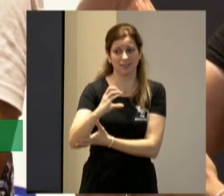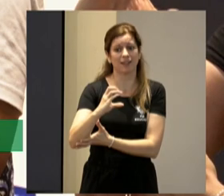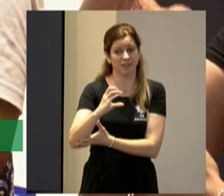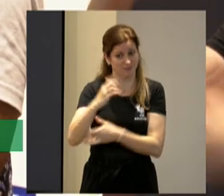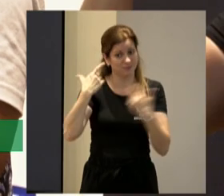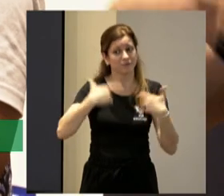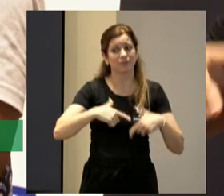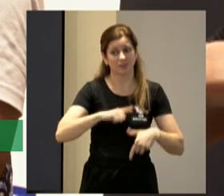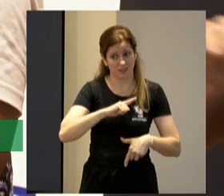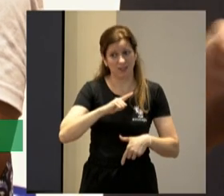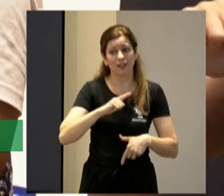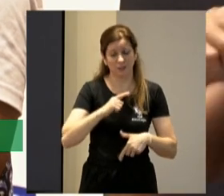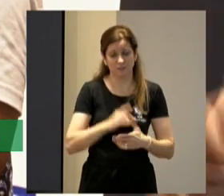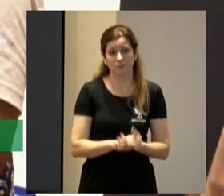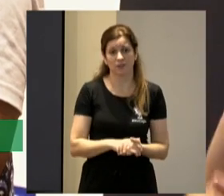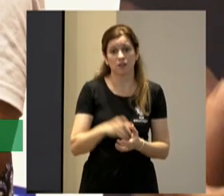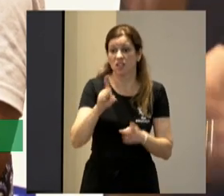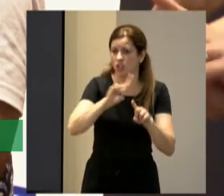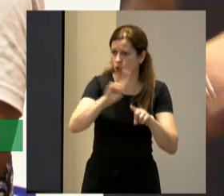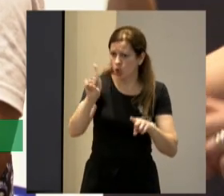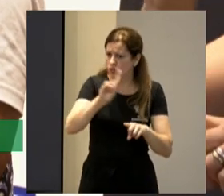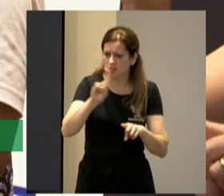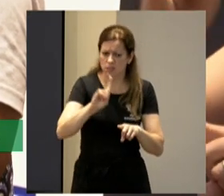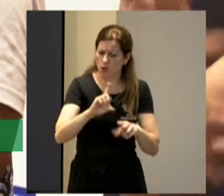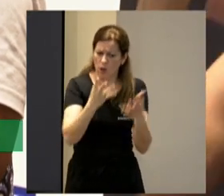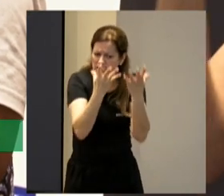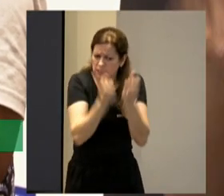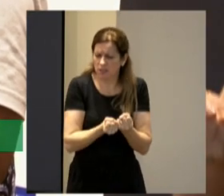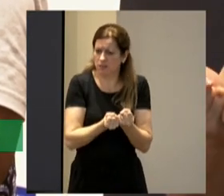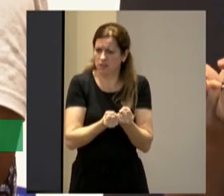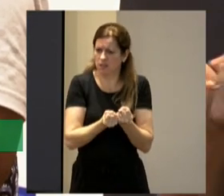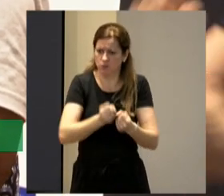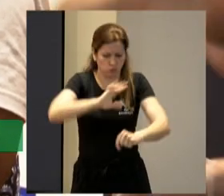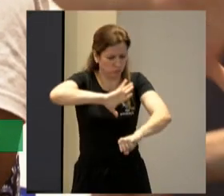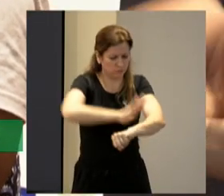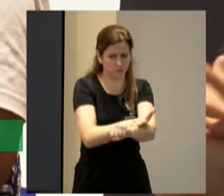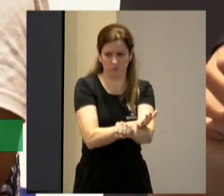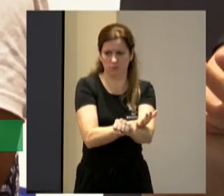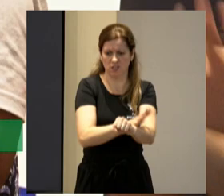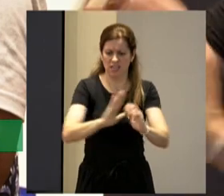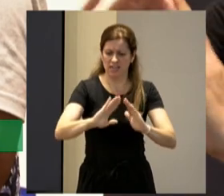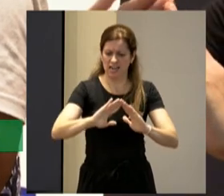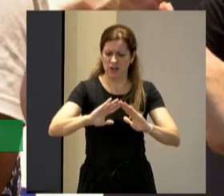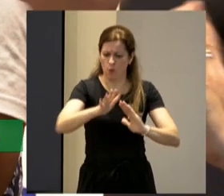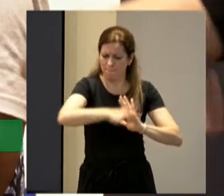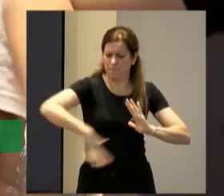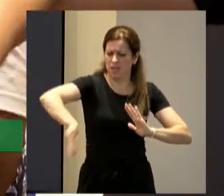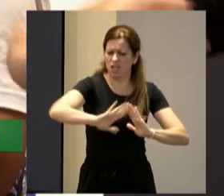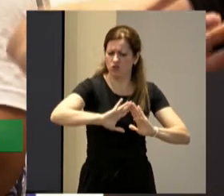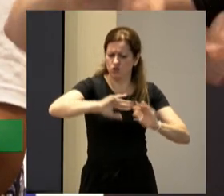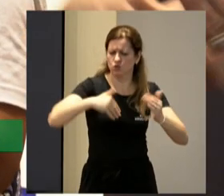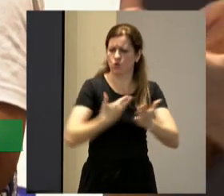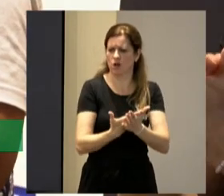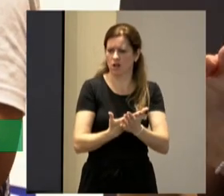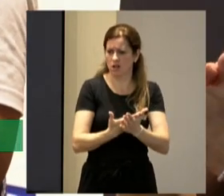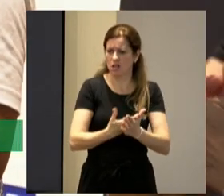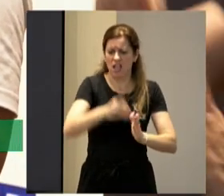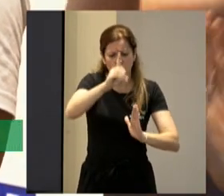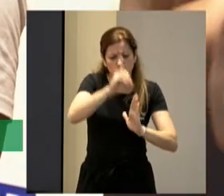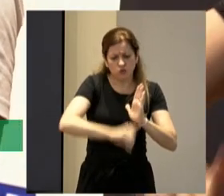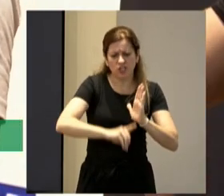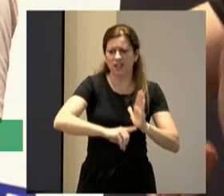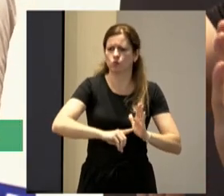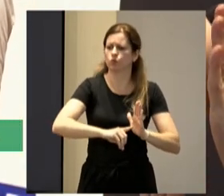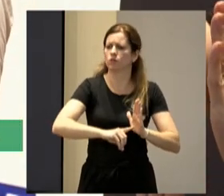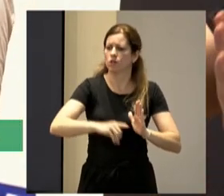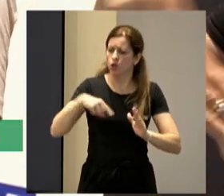adotamos e não aceitaremos comportamentos extremistas no ambiente escolar. A escola é pública, é um direito nosso e